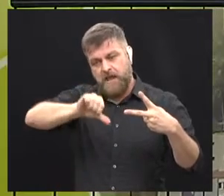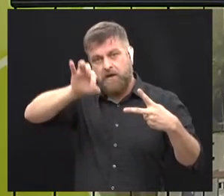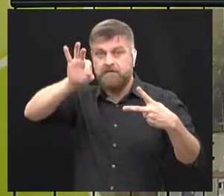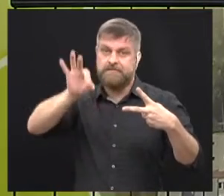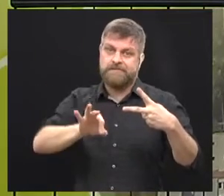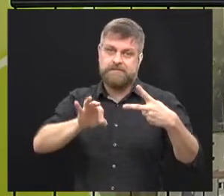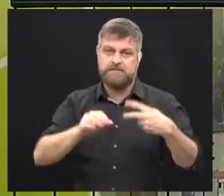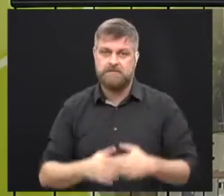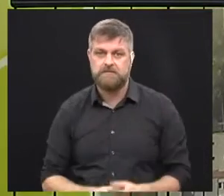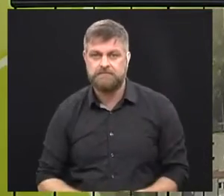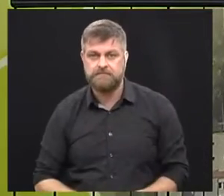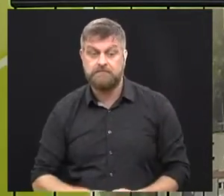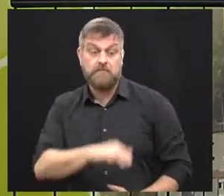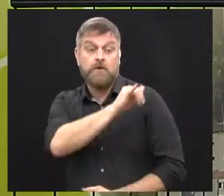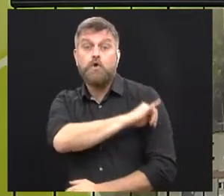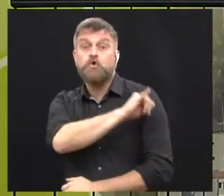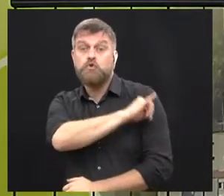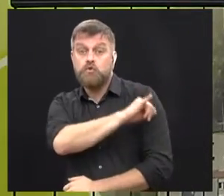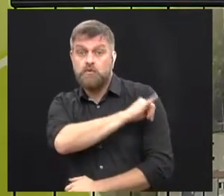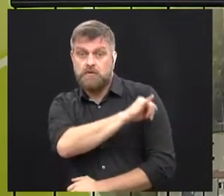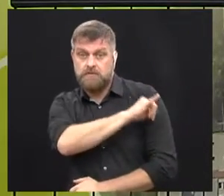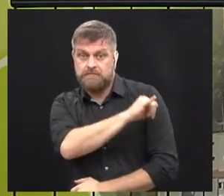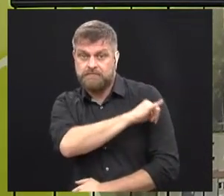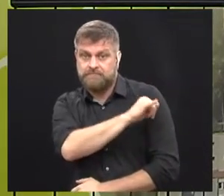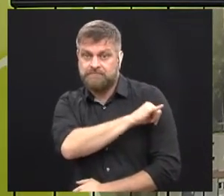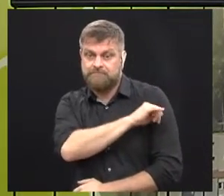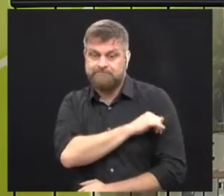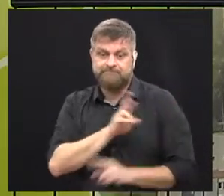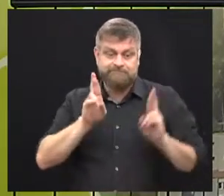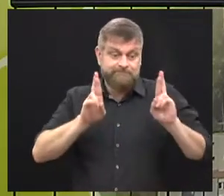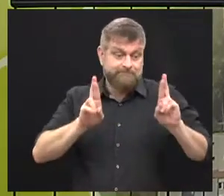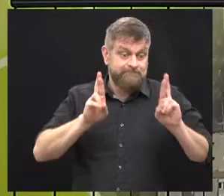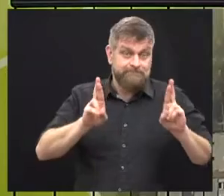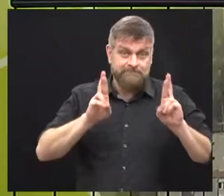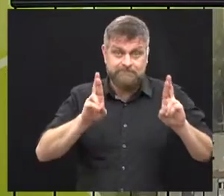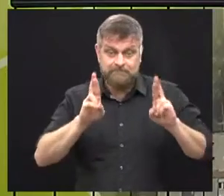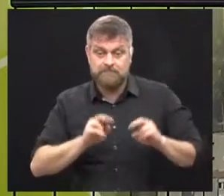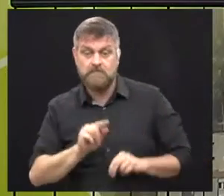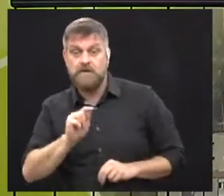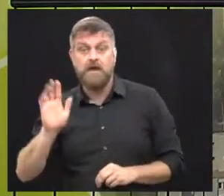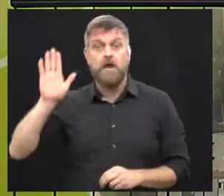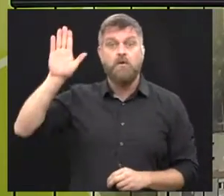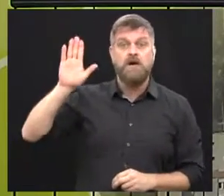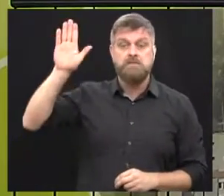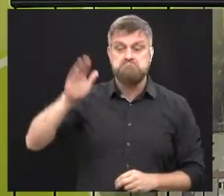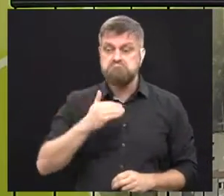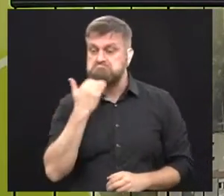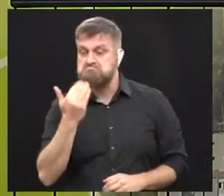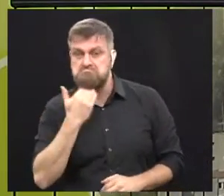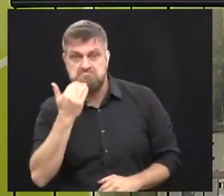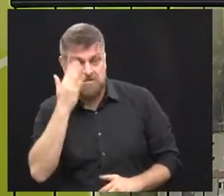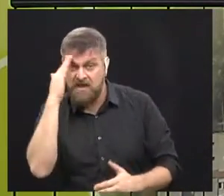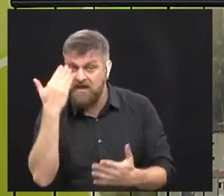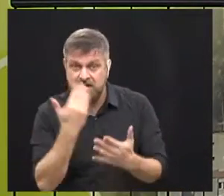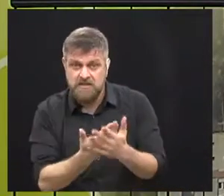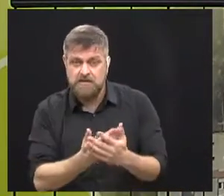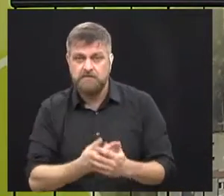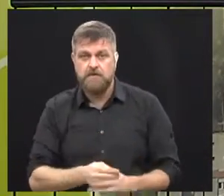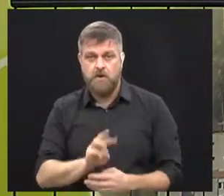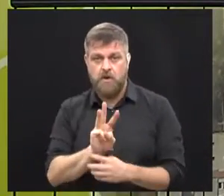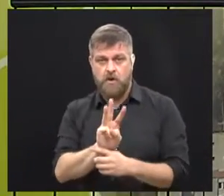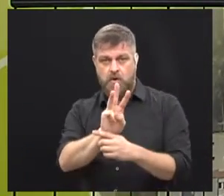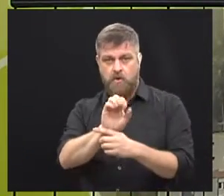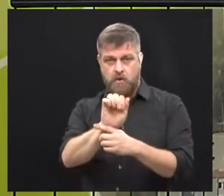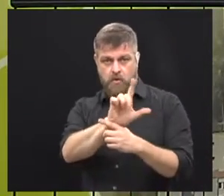44,69% dos votos. No Rio de Janeiro, hein, motivo de muita expectativa, o candidato que ninguém falava muito dele,